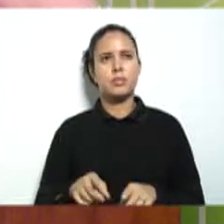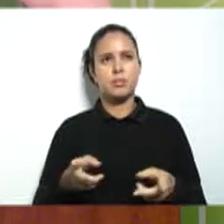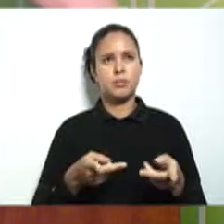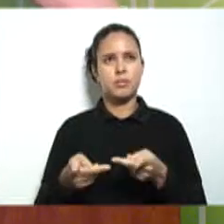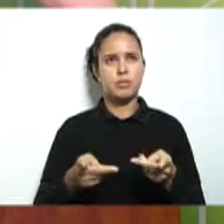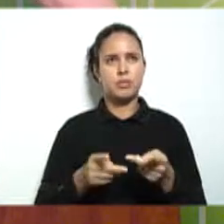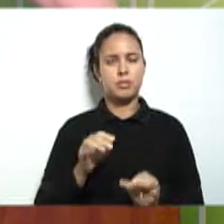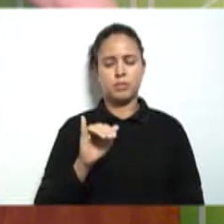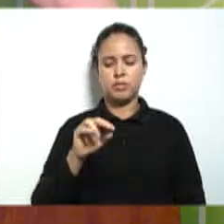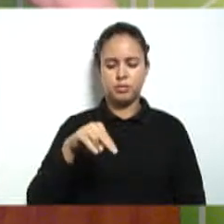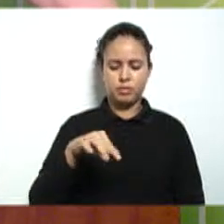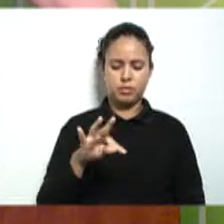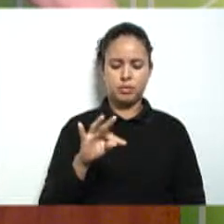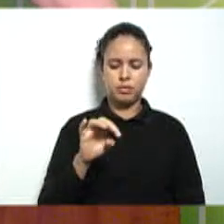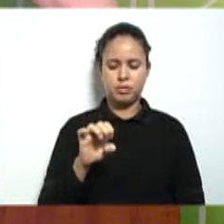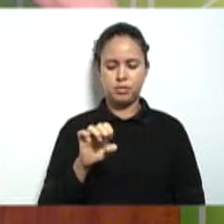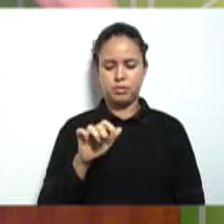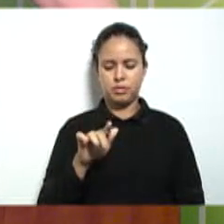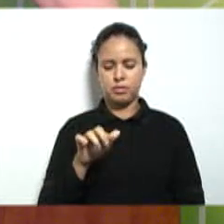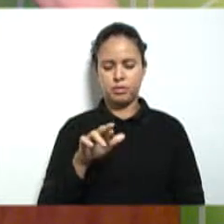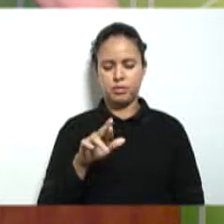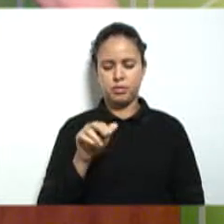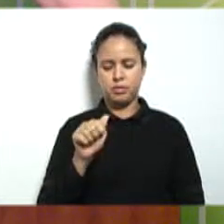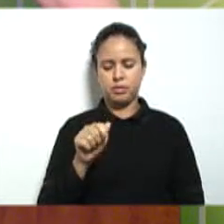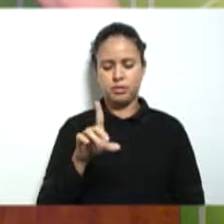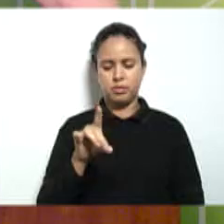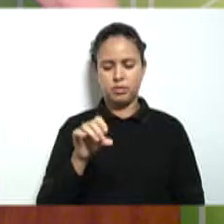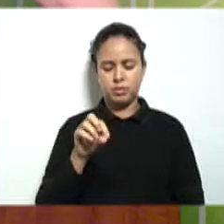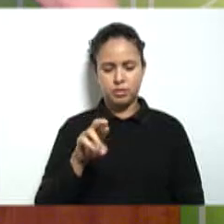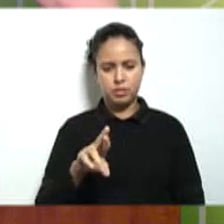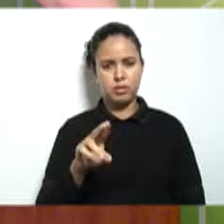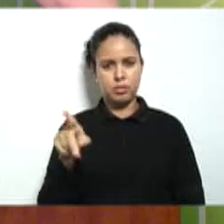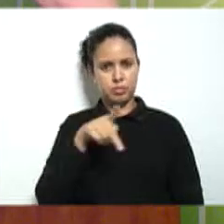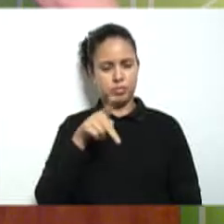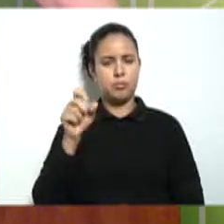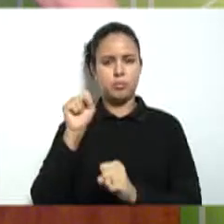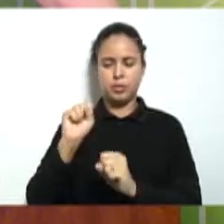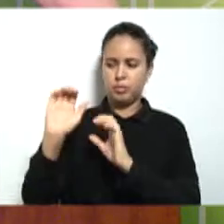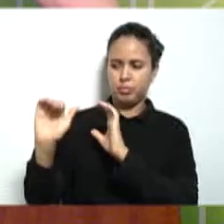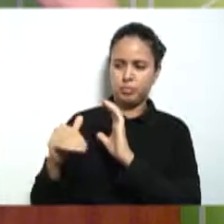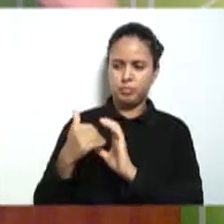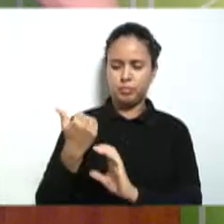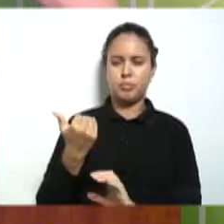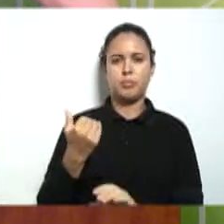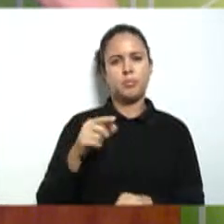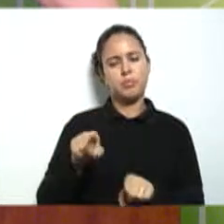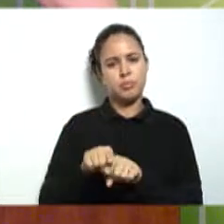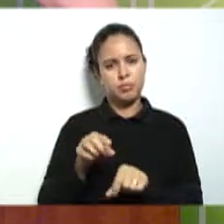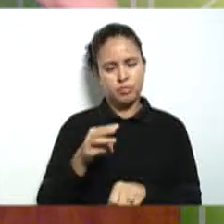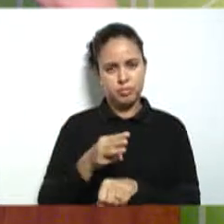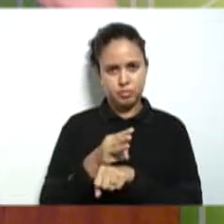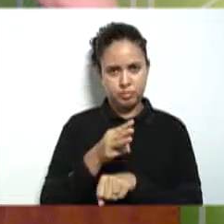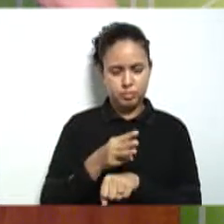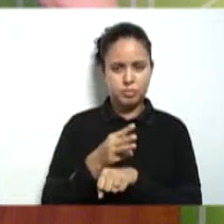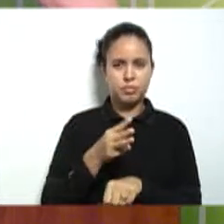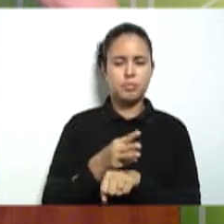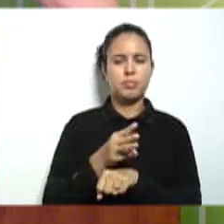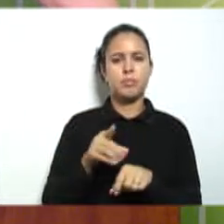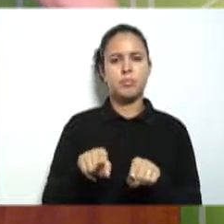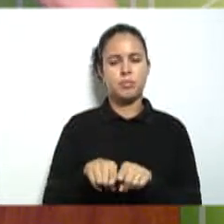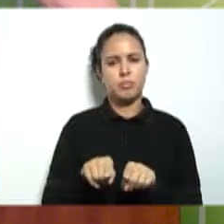integrador, também as professoras podem mandar e-mail para mim se quiserem, pode falar comigo pelo WhatsApp, pode falar com